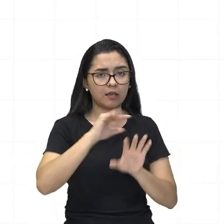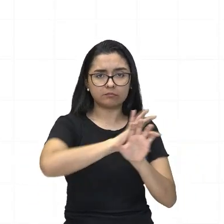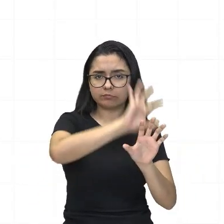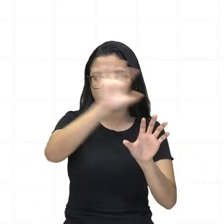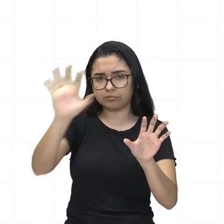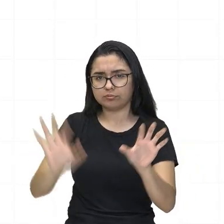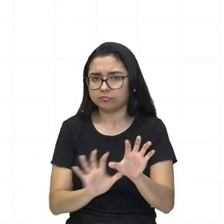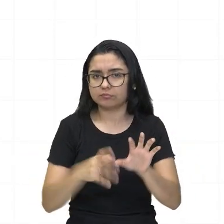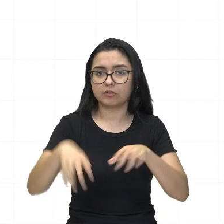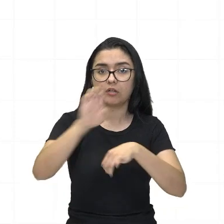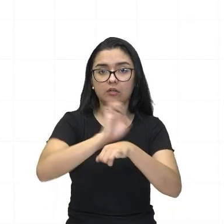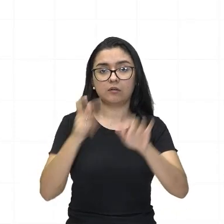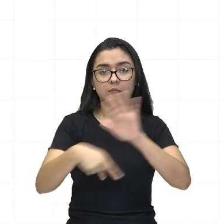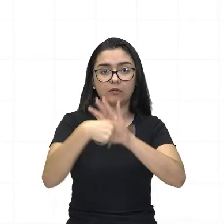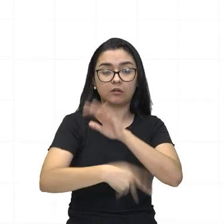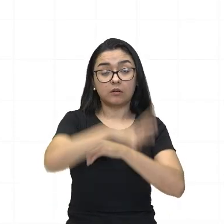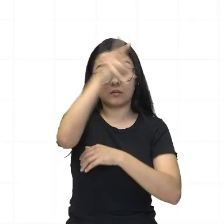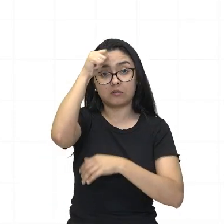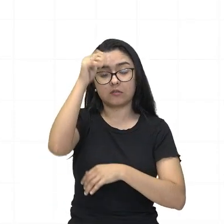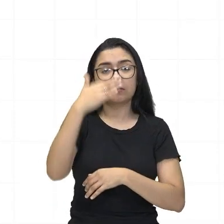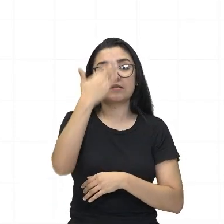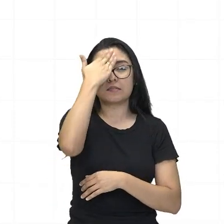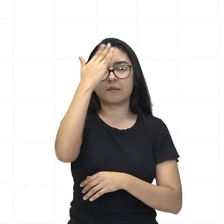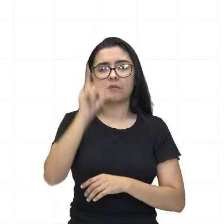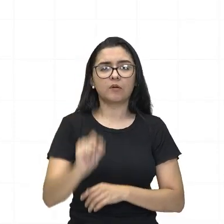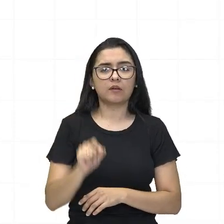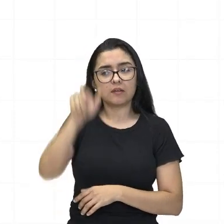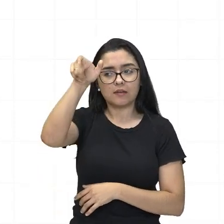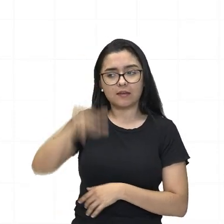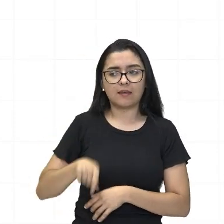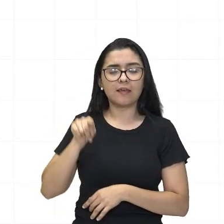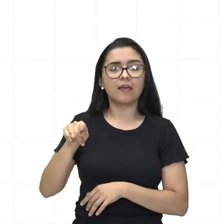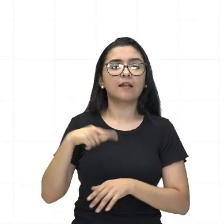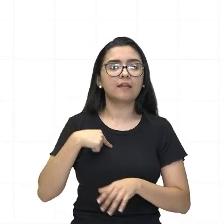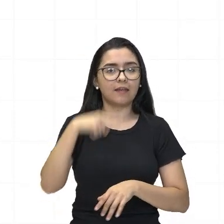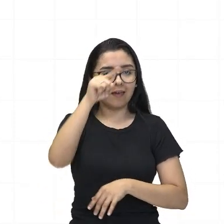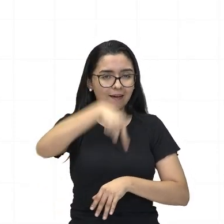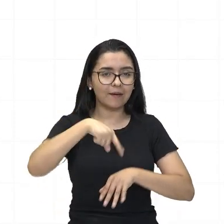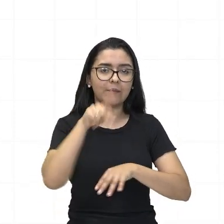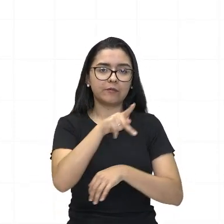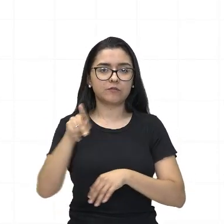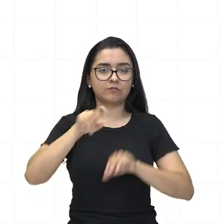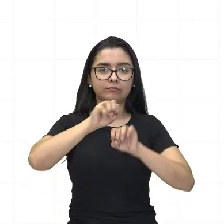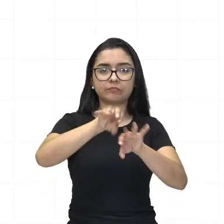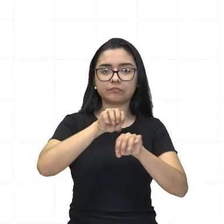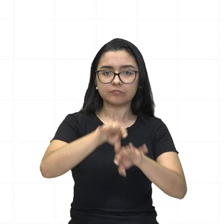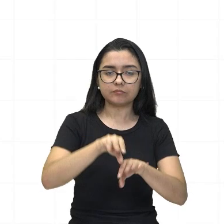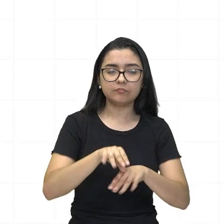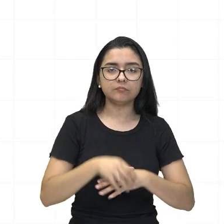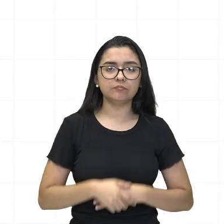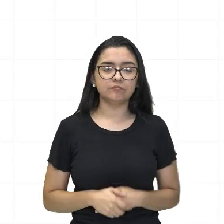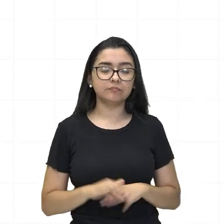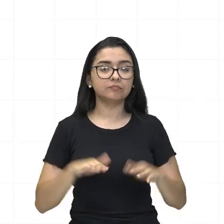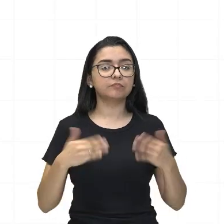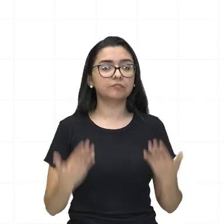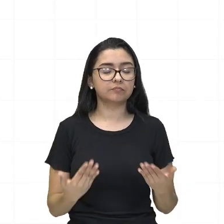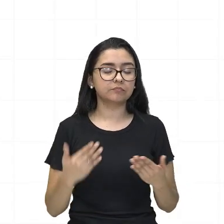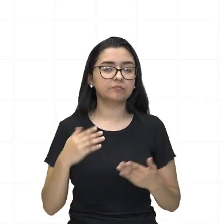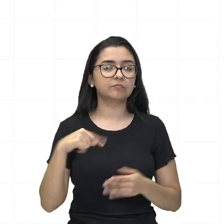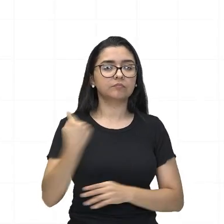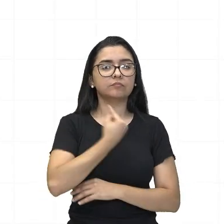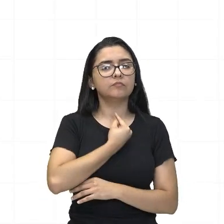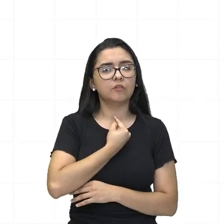nosso grande estado, nós sabemos que aquele professor é um ministrante, é um professor ministrante. Então, nós